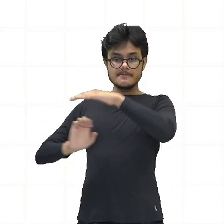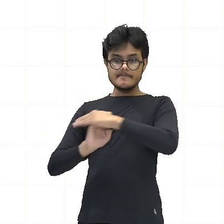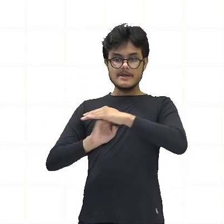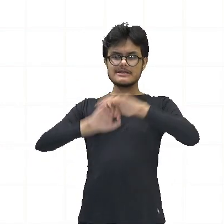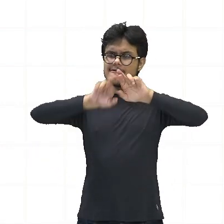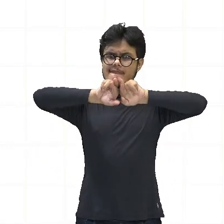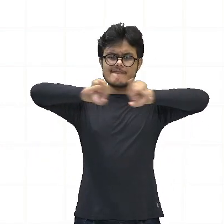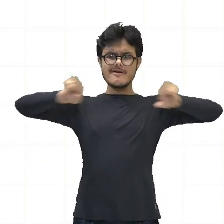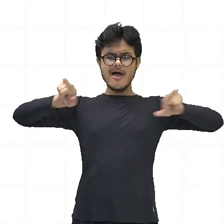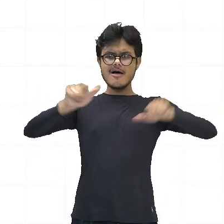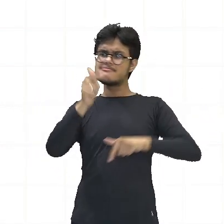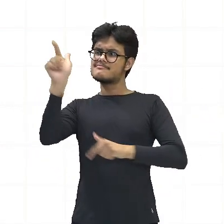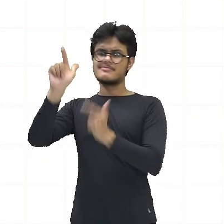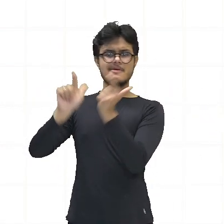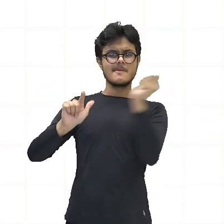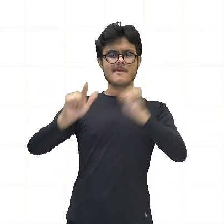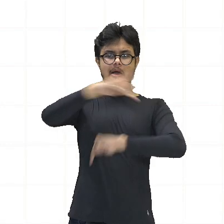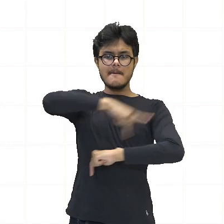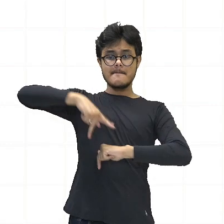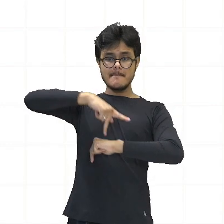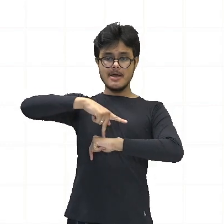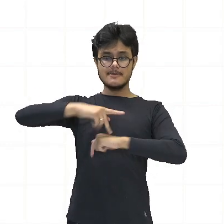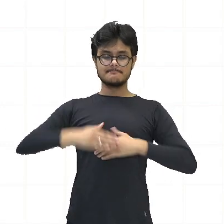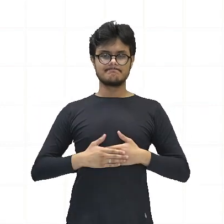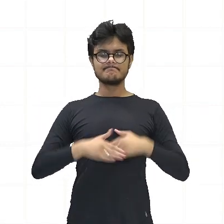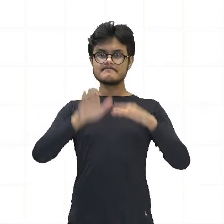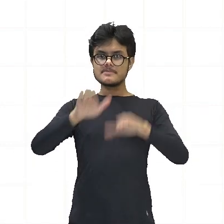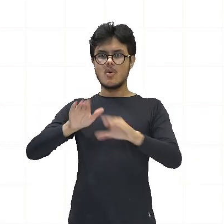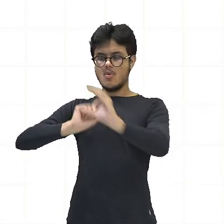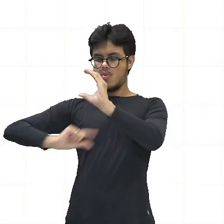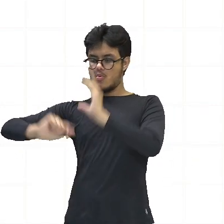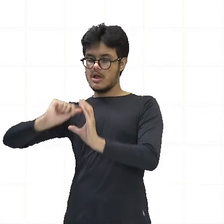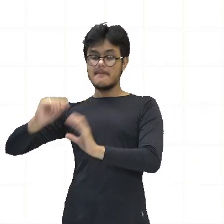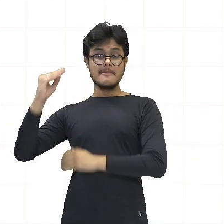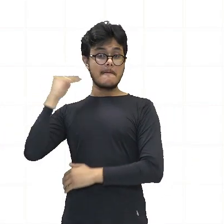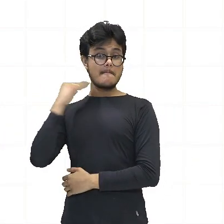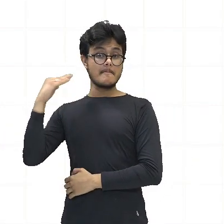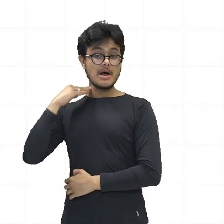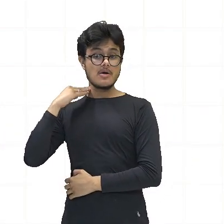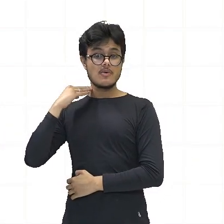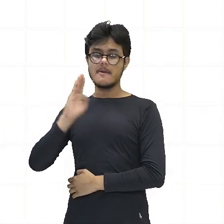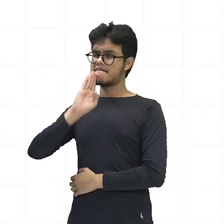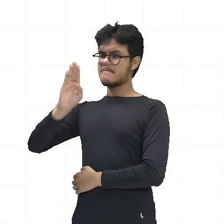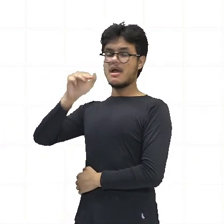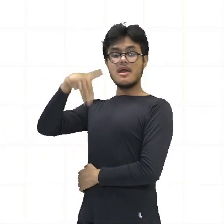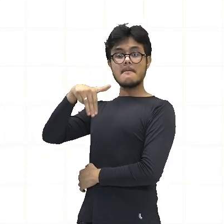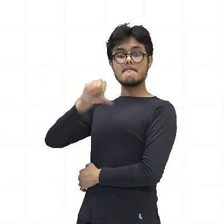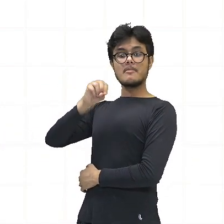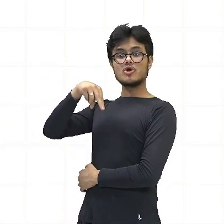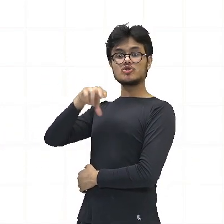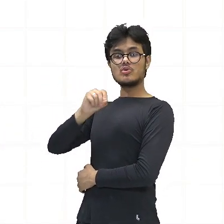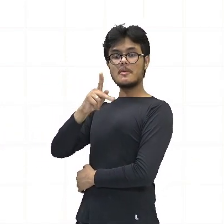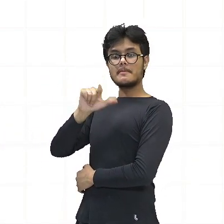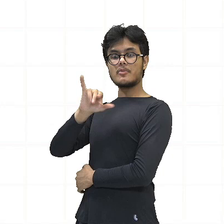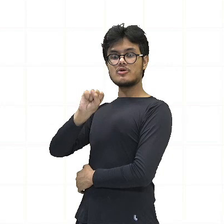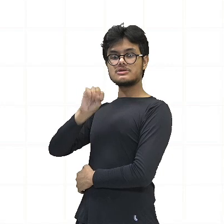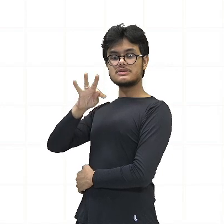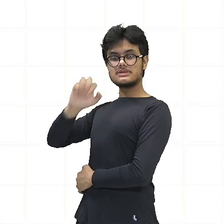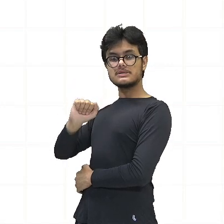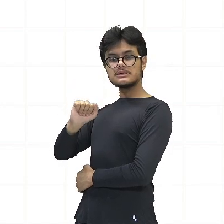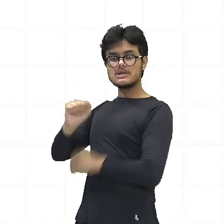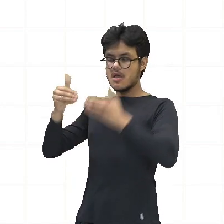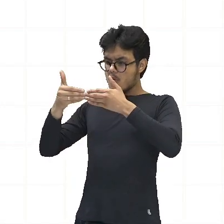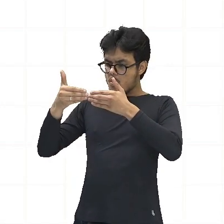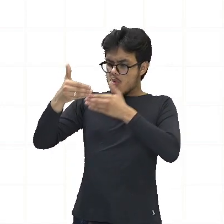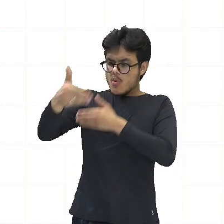transnacionais. Então, o capitalismo financeiro ou monopolista, né, ele se consolida lá